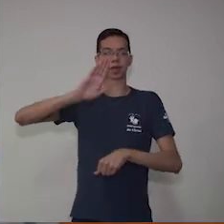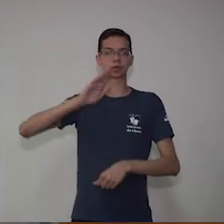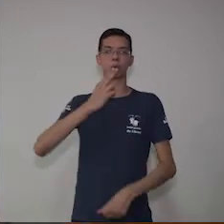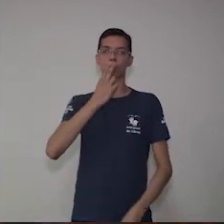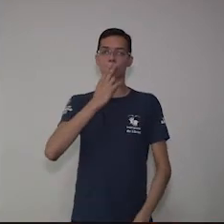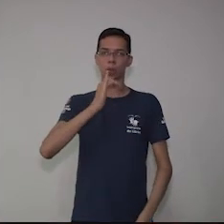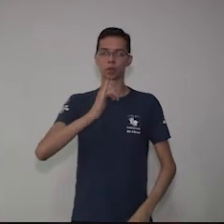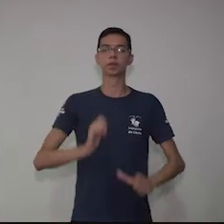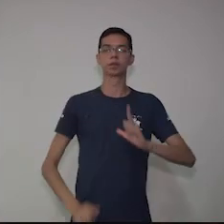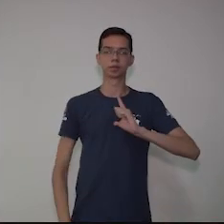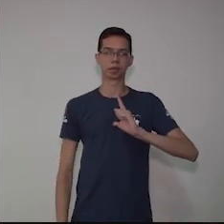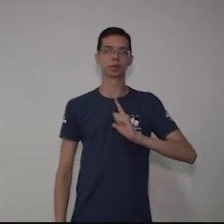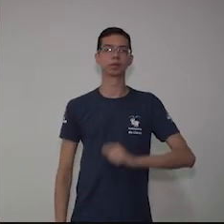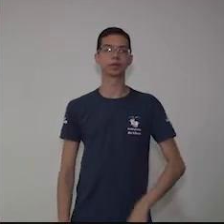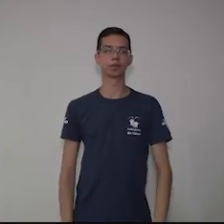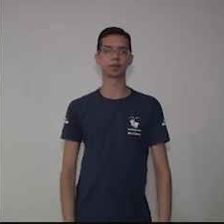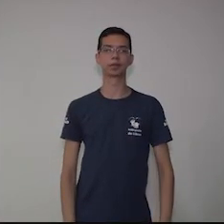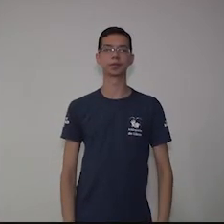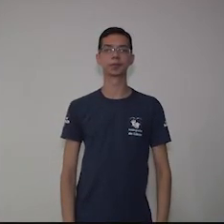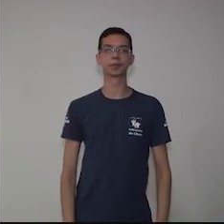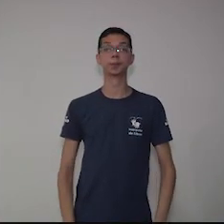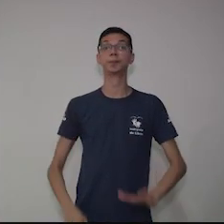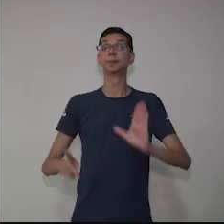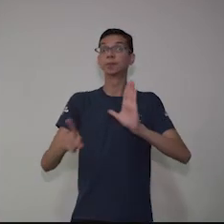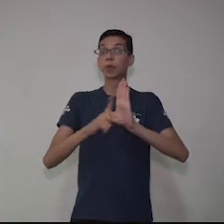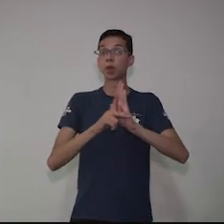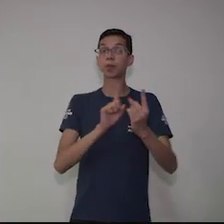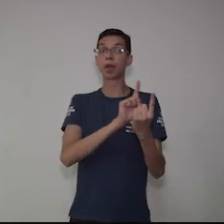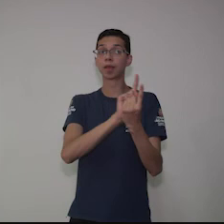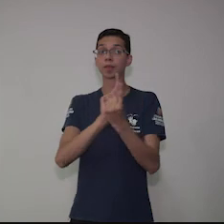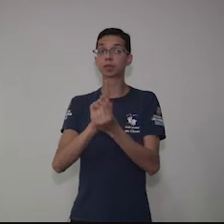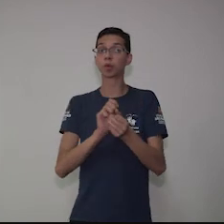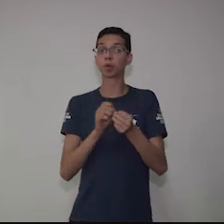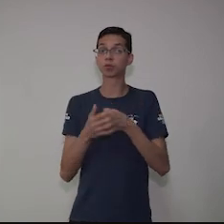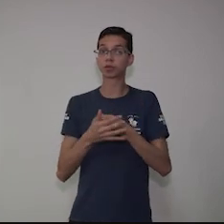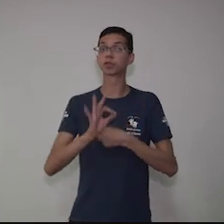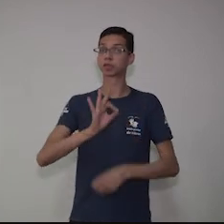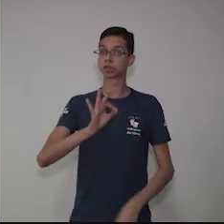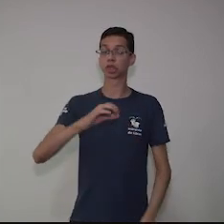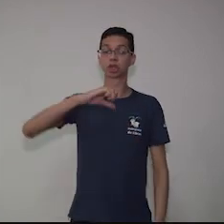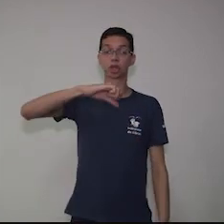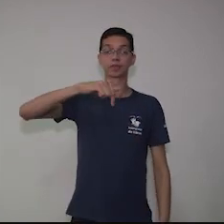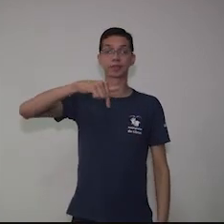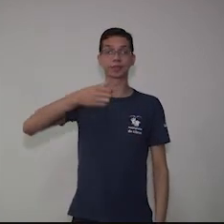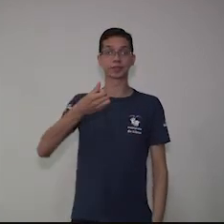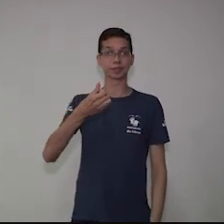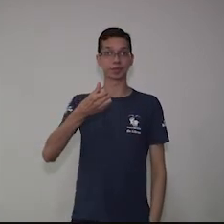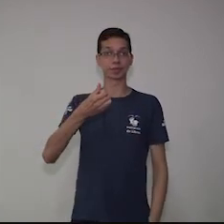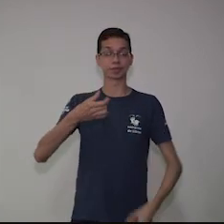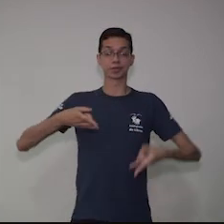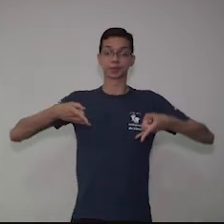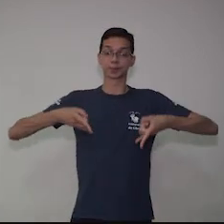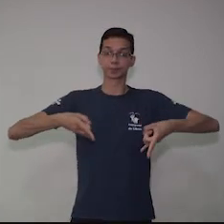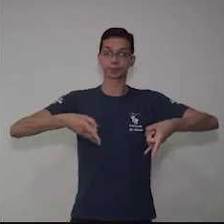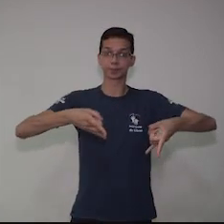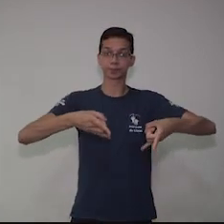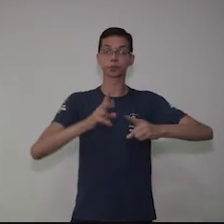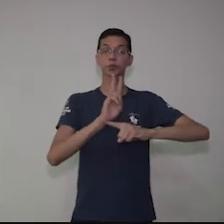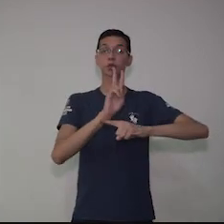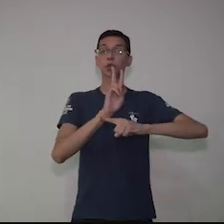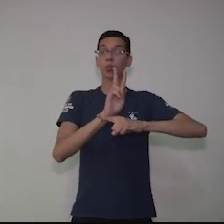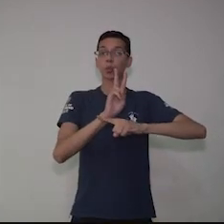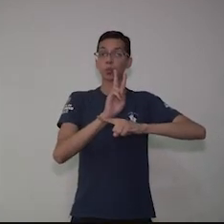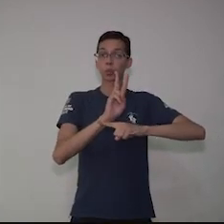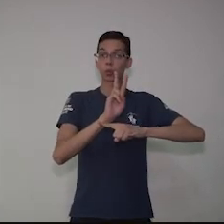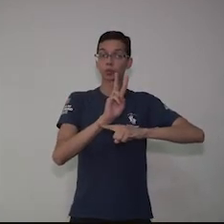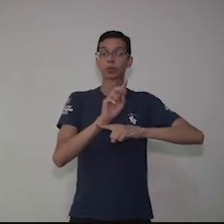E é exclusivo para a Covid. Exclusivo para a Covid, exatamente. 976 leitos exclusivos para a Covid, fora